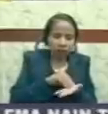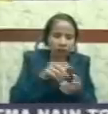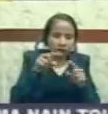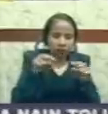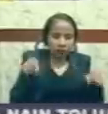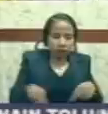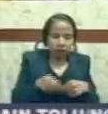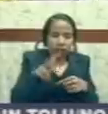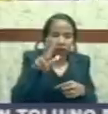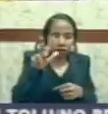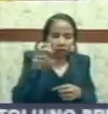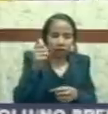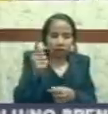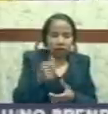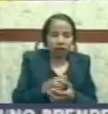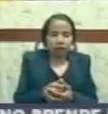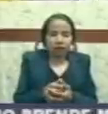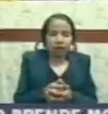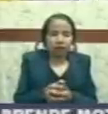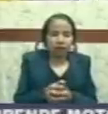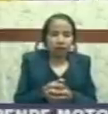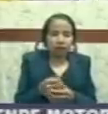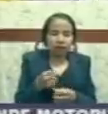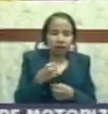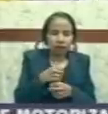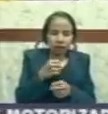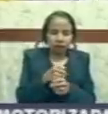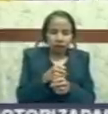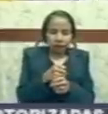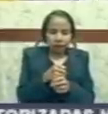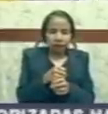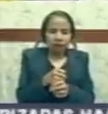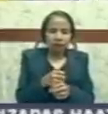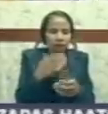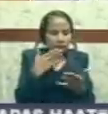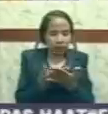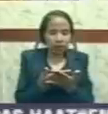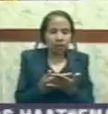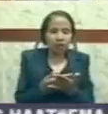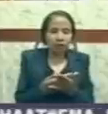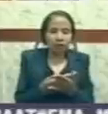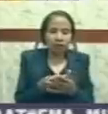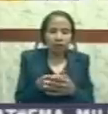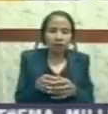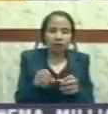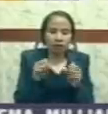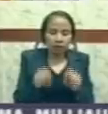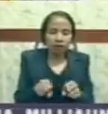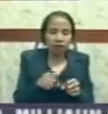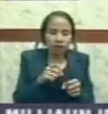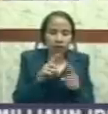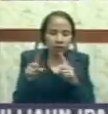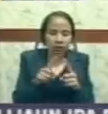3A. Tabela 3A, né? A tua contabilidade, né? Transparência ali, para a tabela de hancata. Ou fundos autônomos, né? E